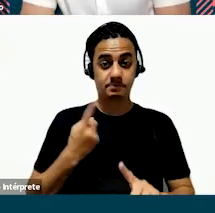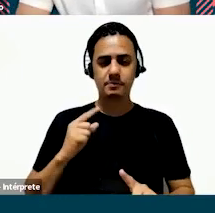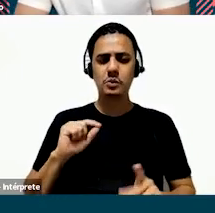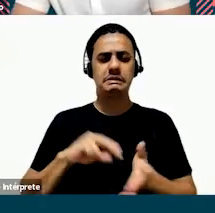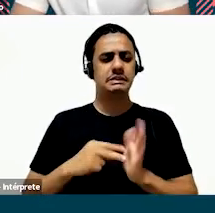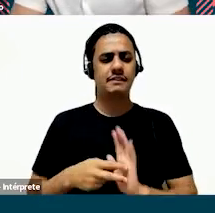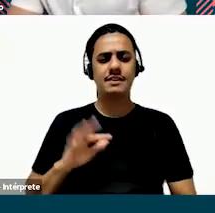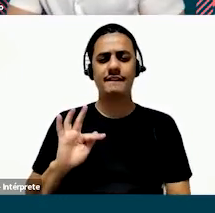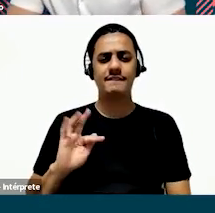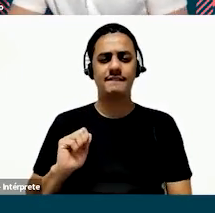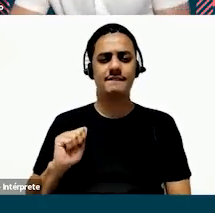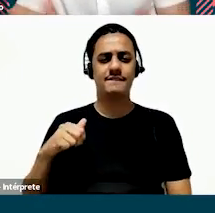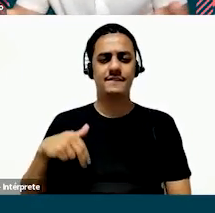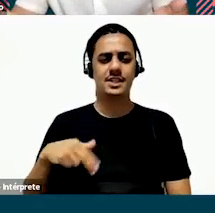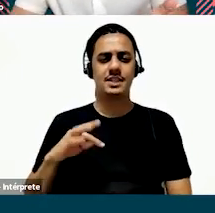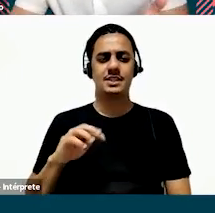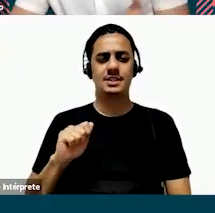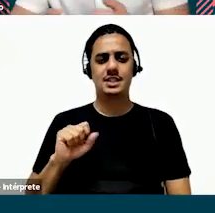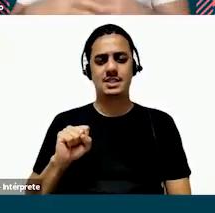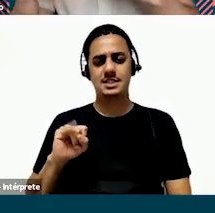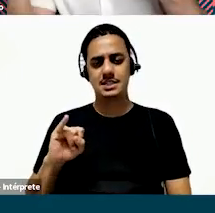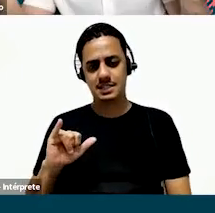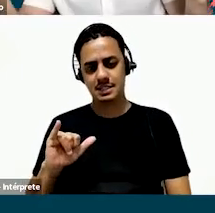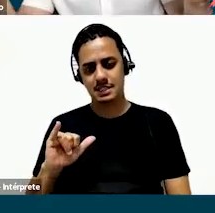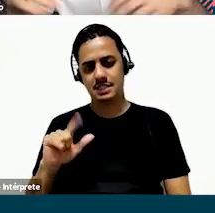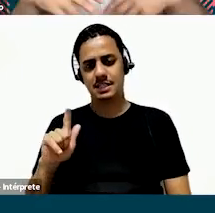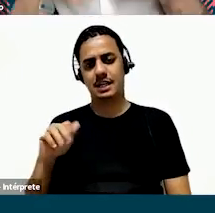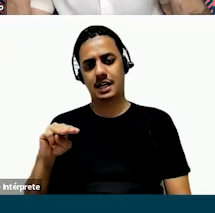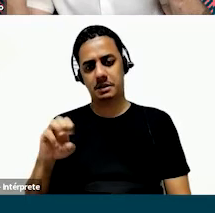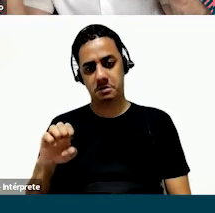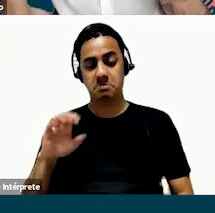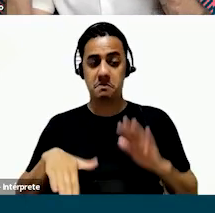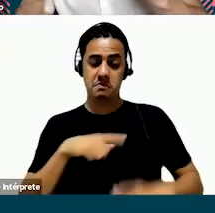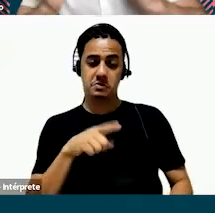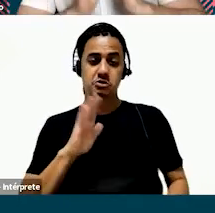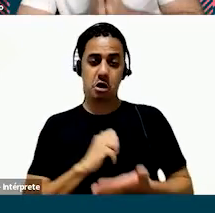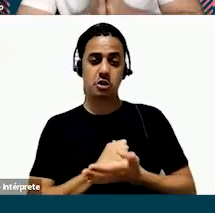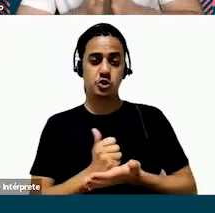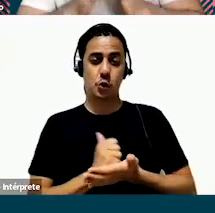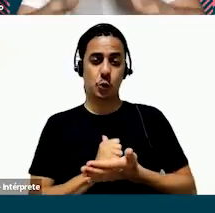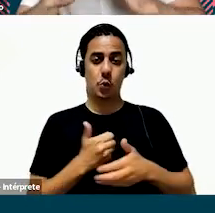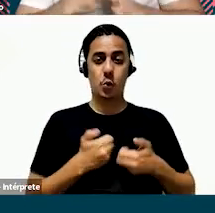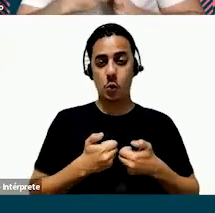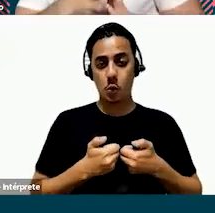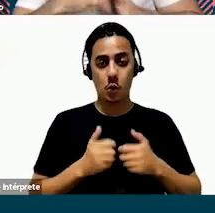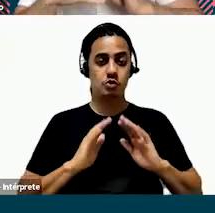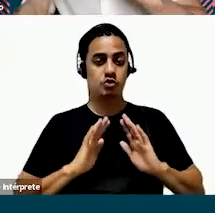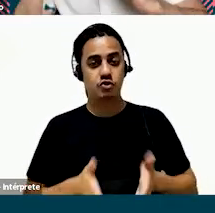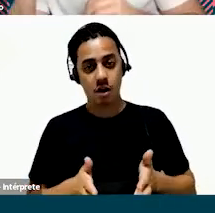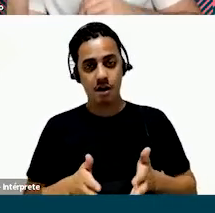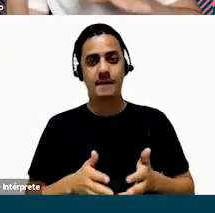Primeiro, assim, o que é Fantasy Game, né? Talvez muitas pessoas aqui já conheçam, já tenham jogado alguma coisa de Fantasy Game